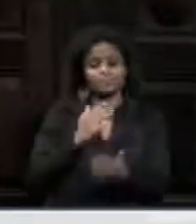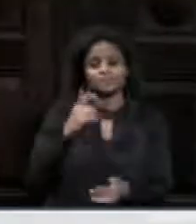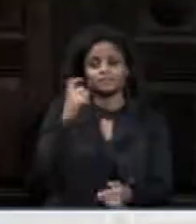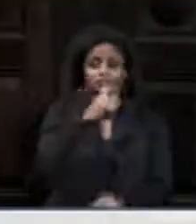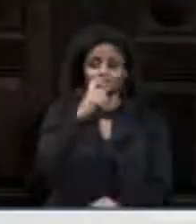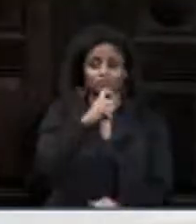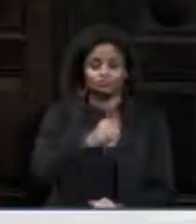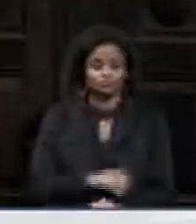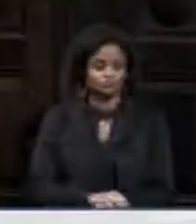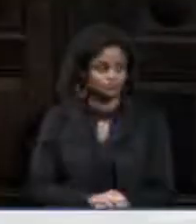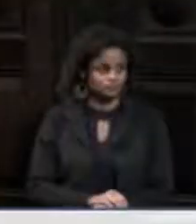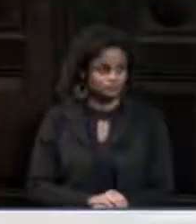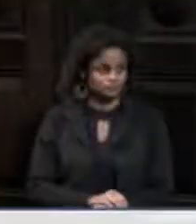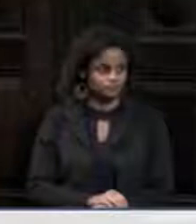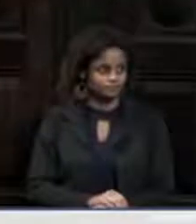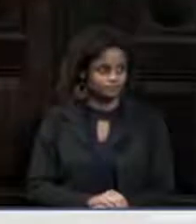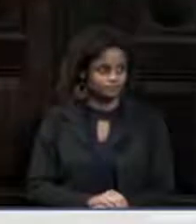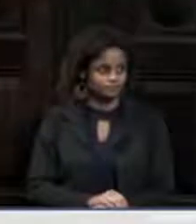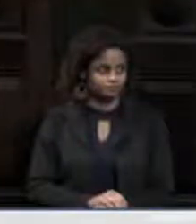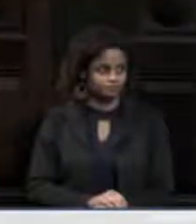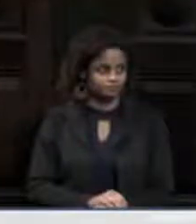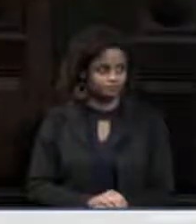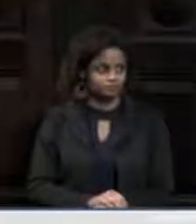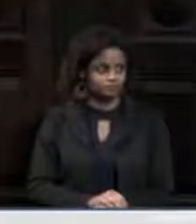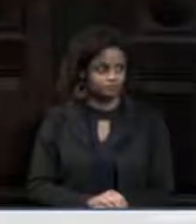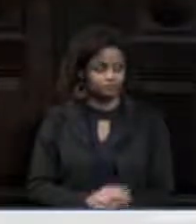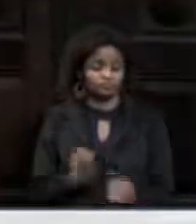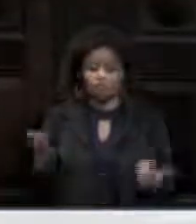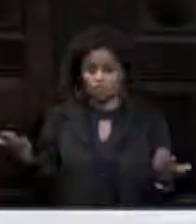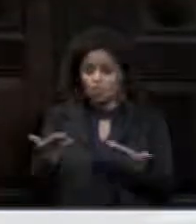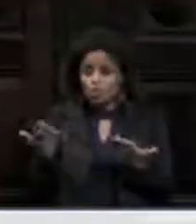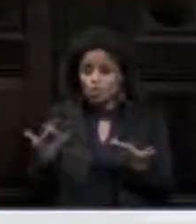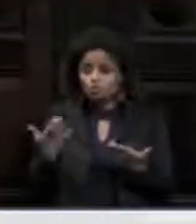vive, na cultura de ódio,